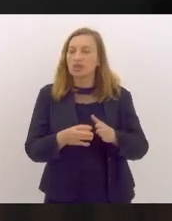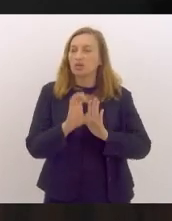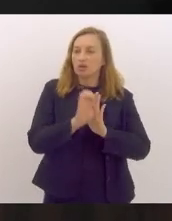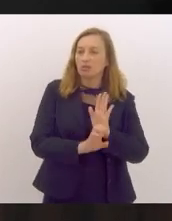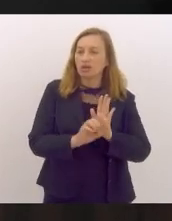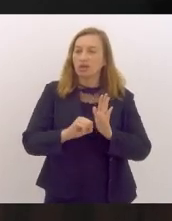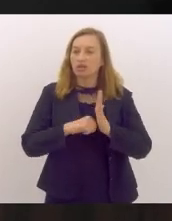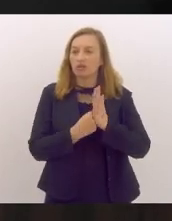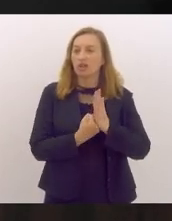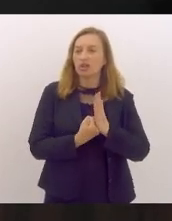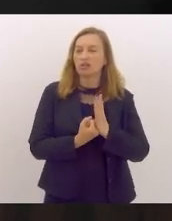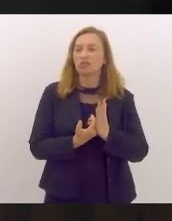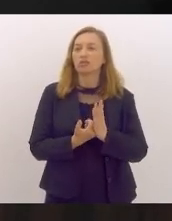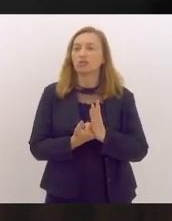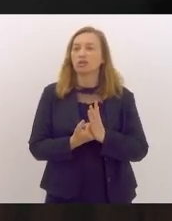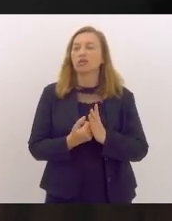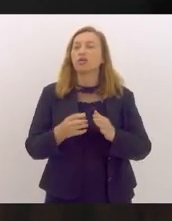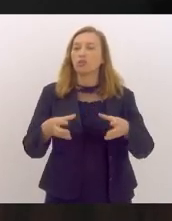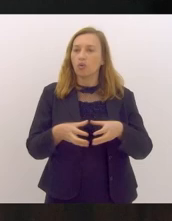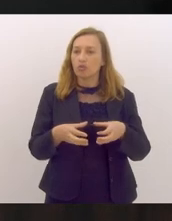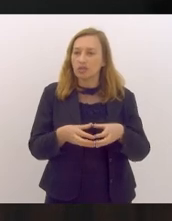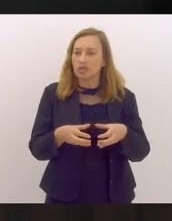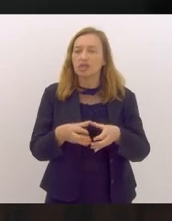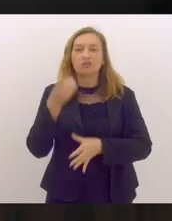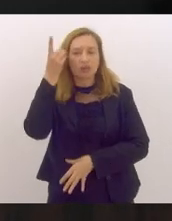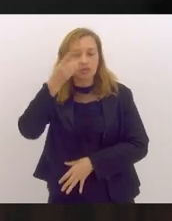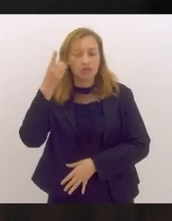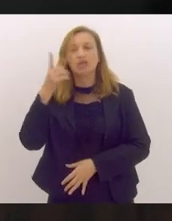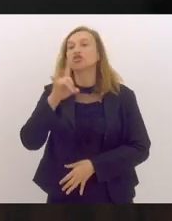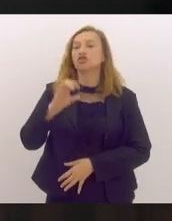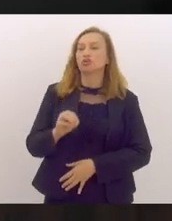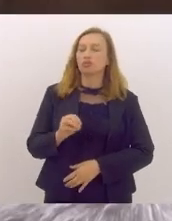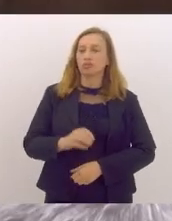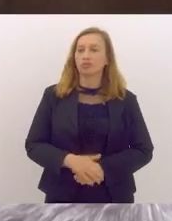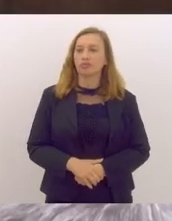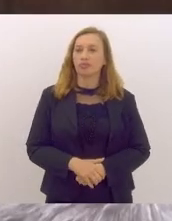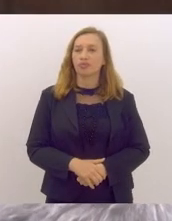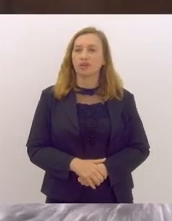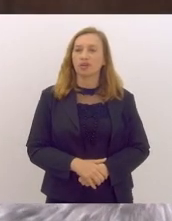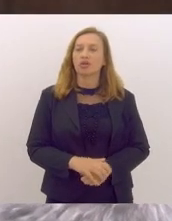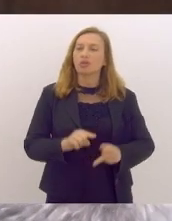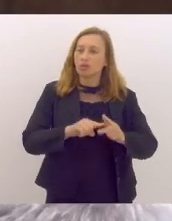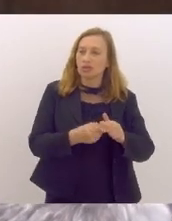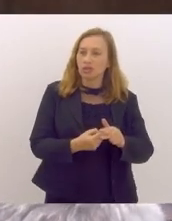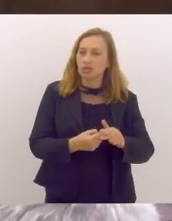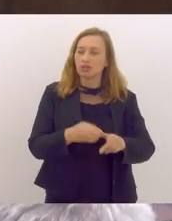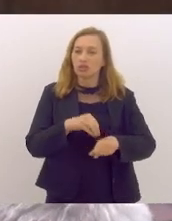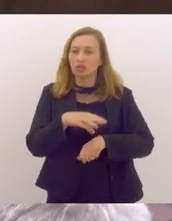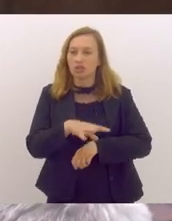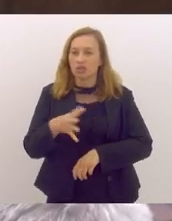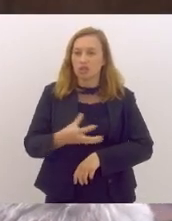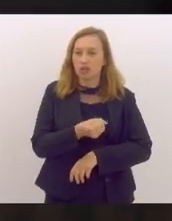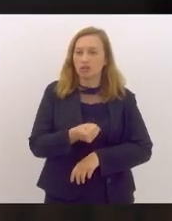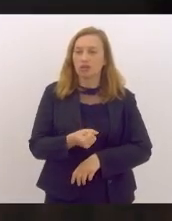e Vetos, para emitir parecer pela comissão, o deputado Marcelo Dino. Pela manutenção, saúde e destaque.